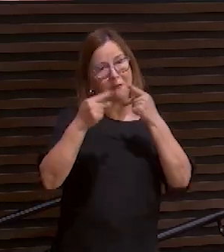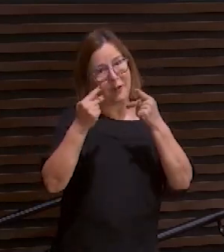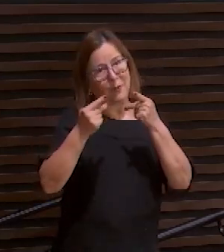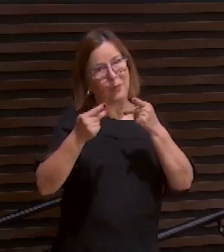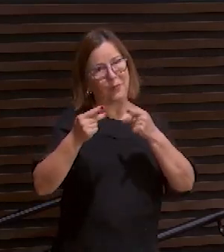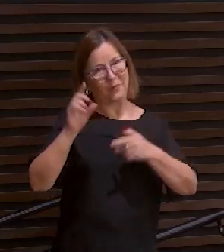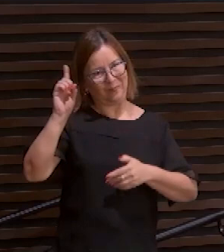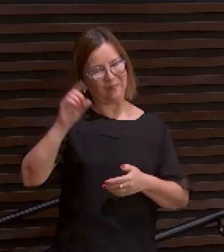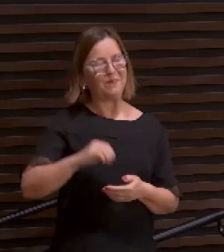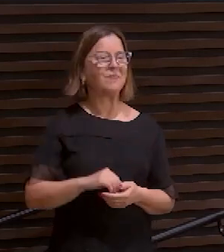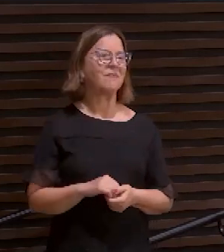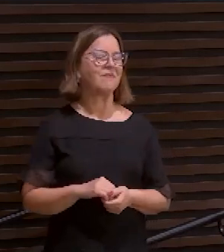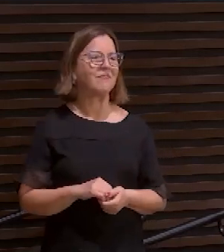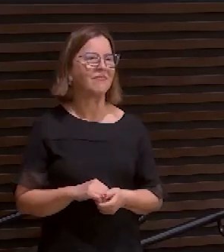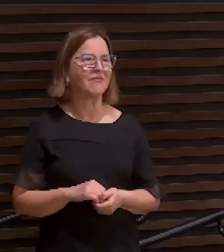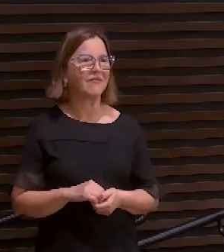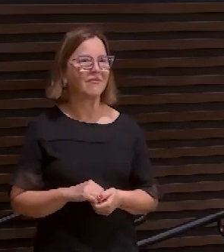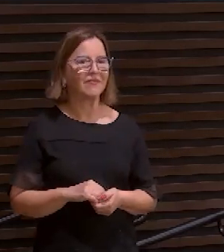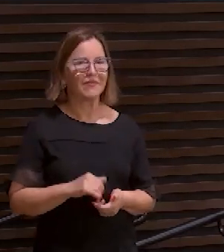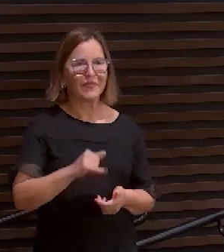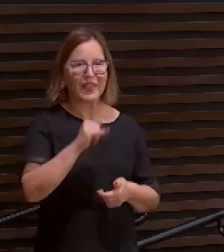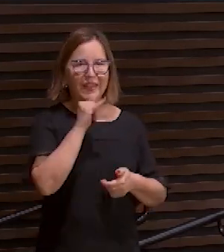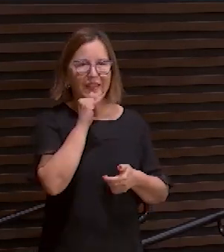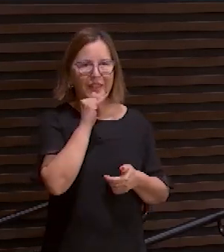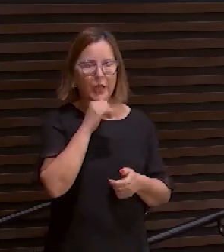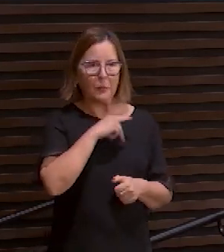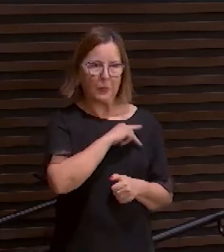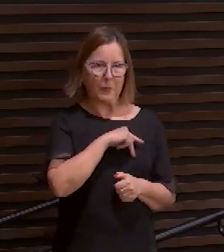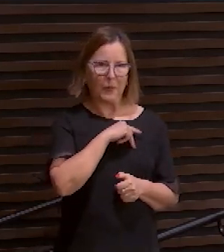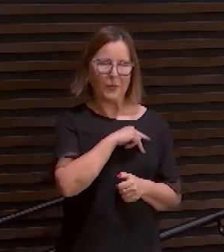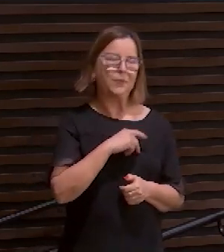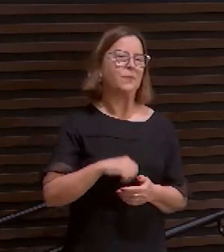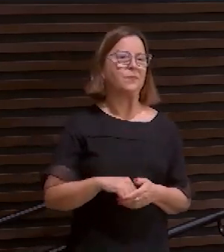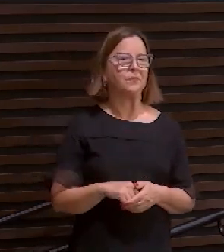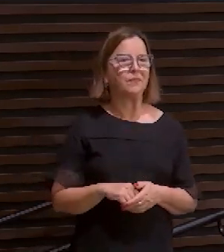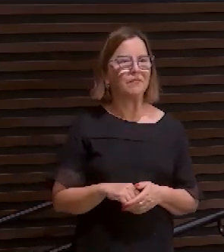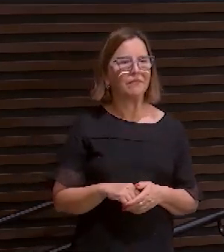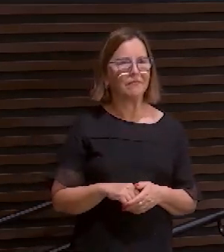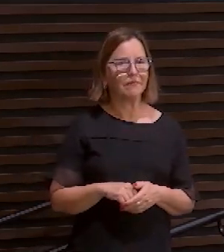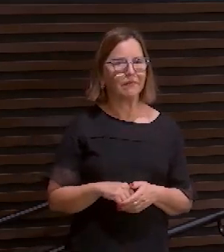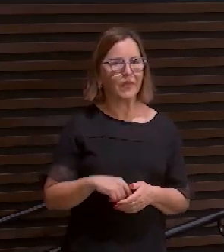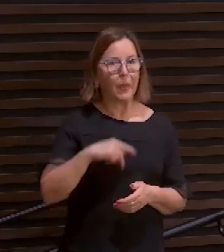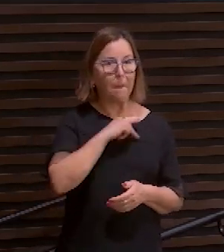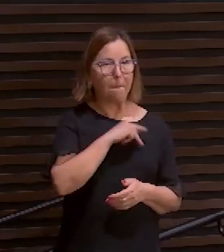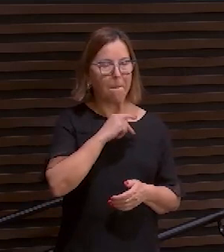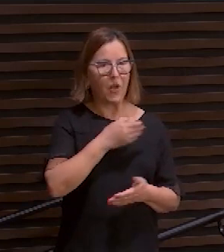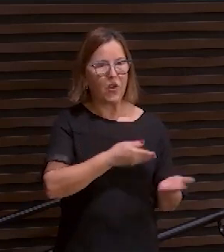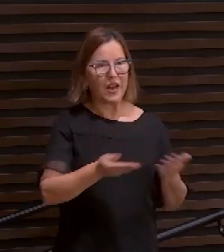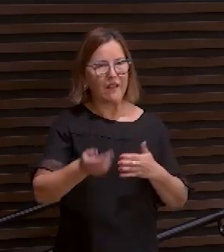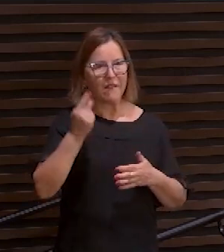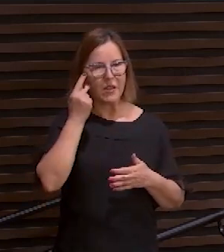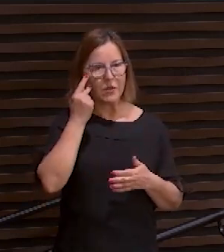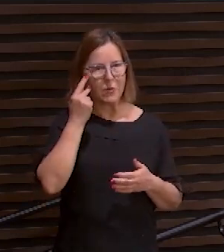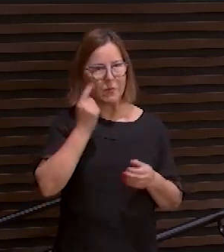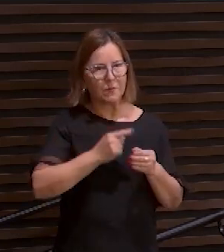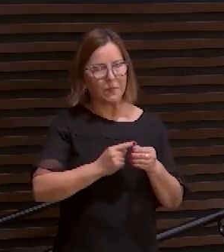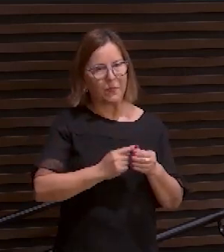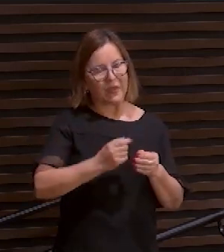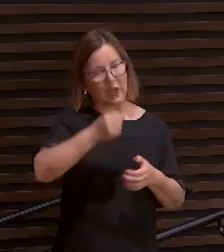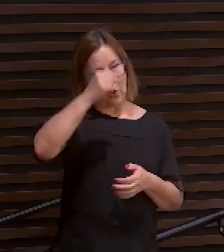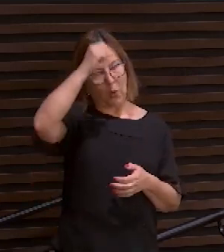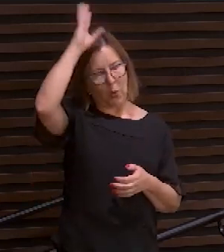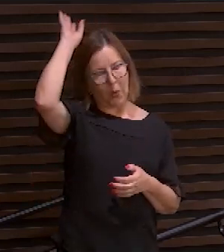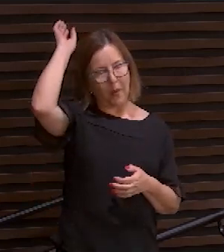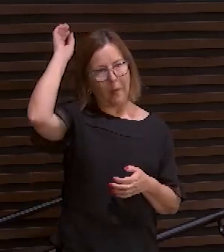O exemplo que eu vou dar aqui é o de Paulo. Paulo estava sendo levado para Roma. E ele chegou